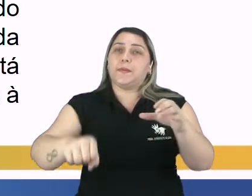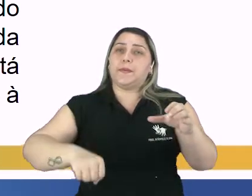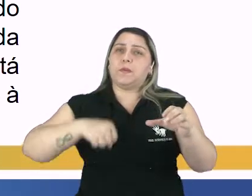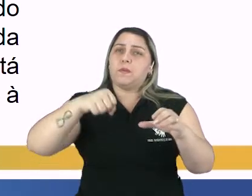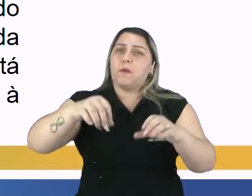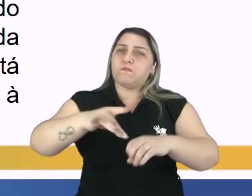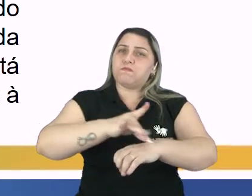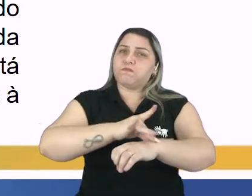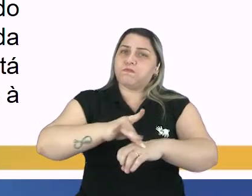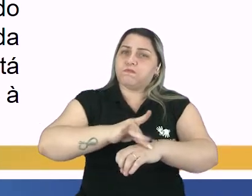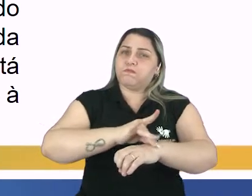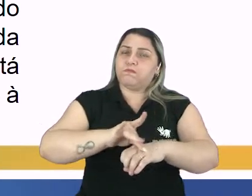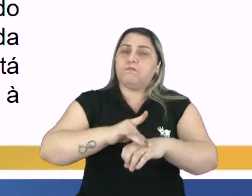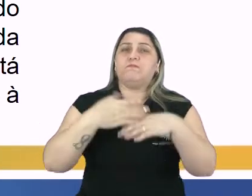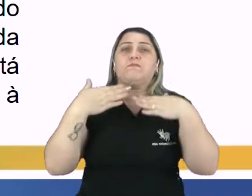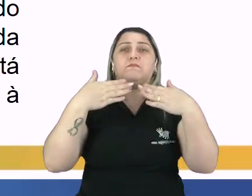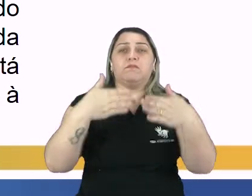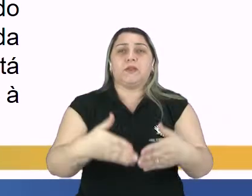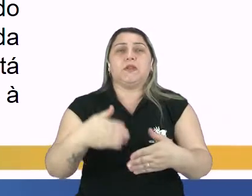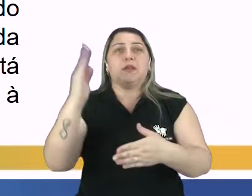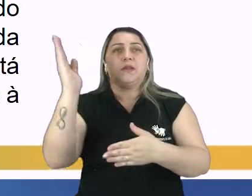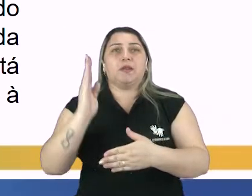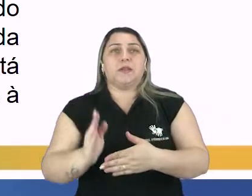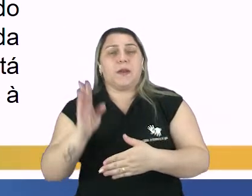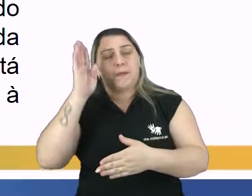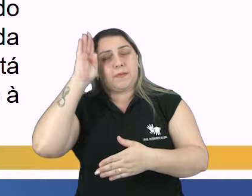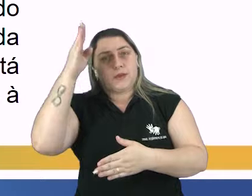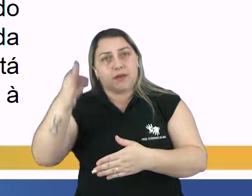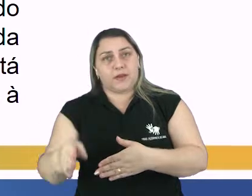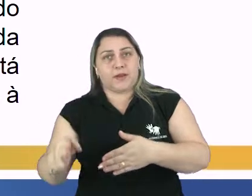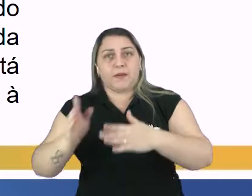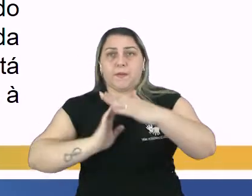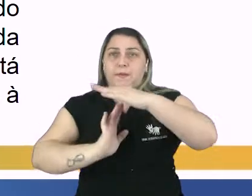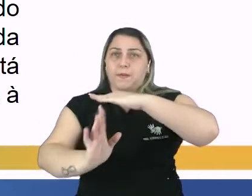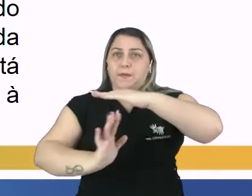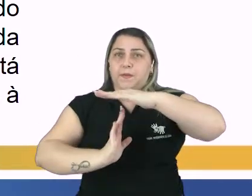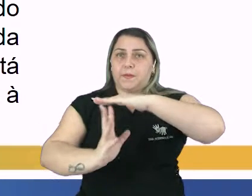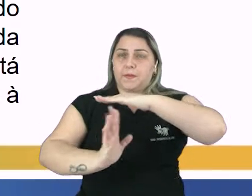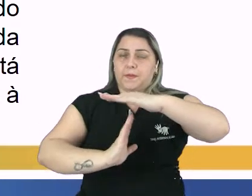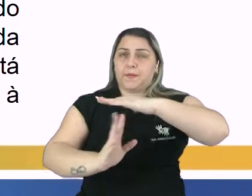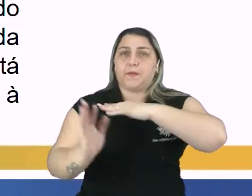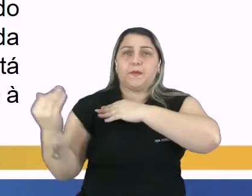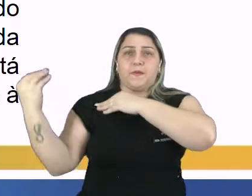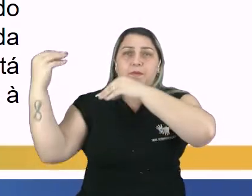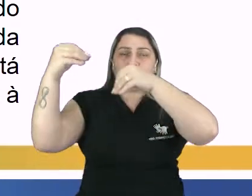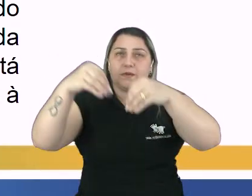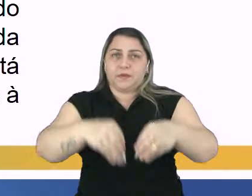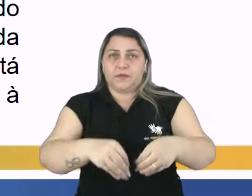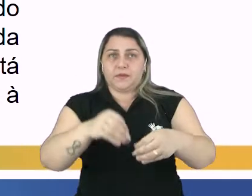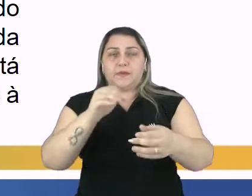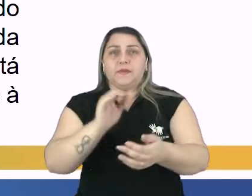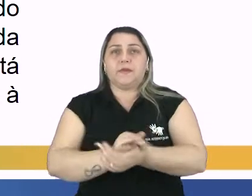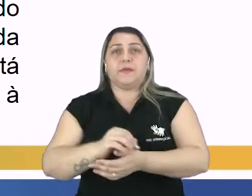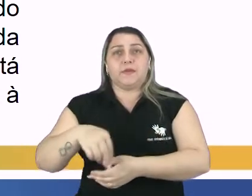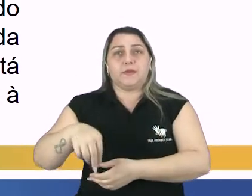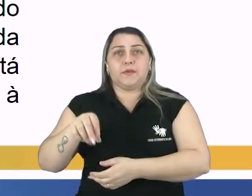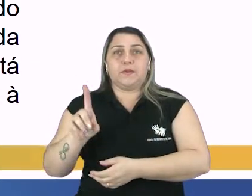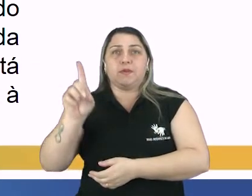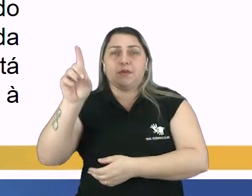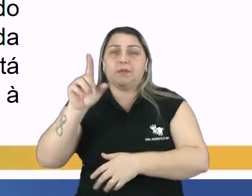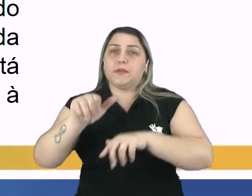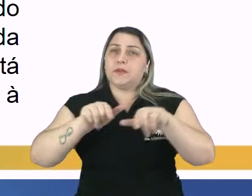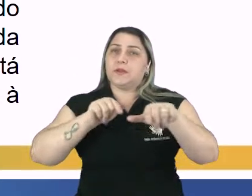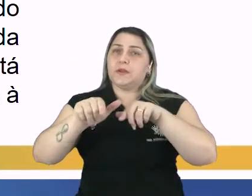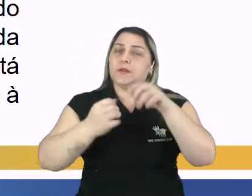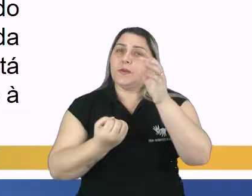a adentrar nesse território, a população brasileira, principalmente os migrantes que vieram do Nordeste para